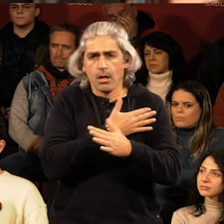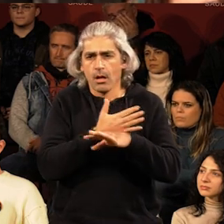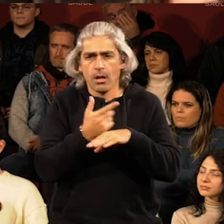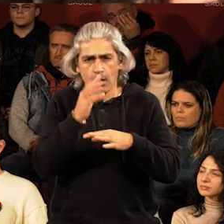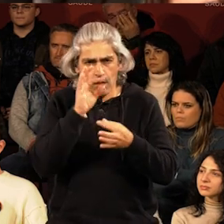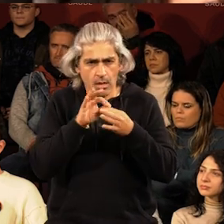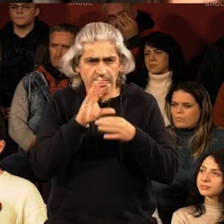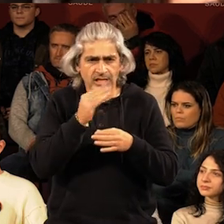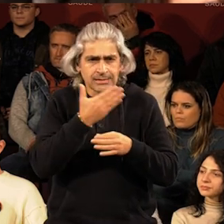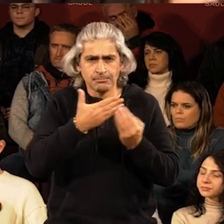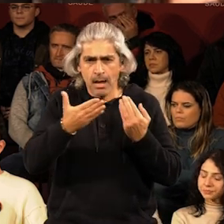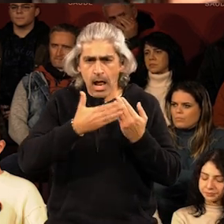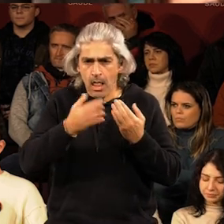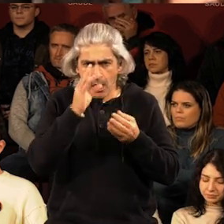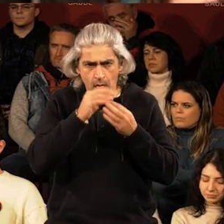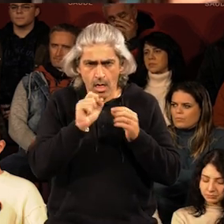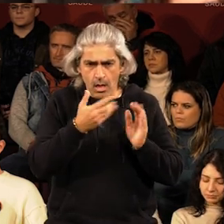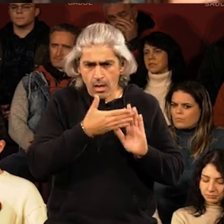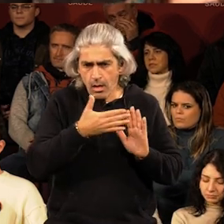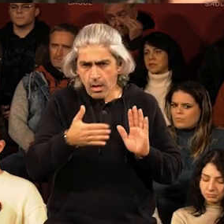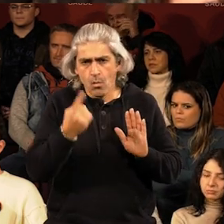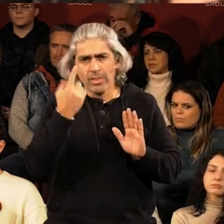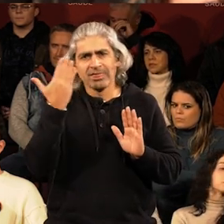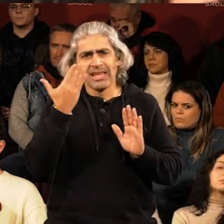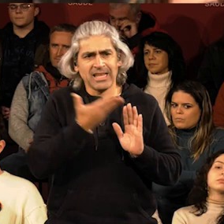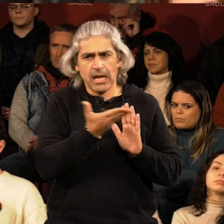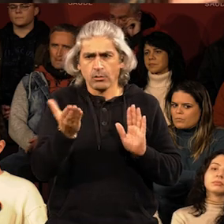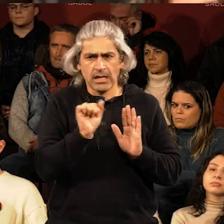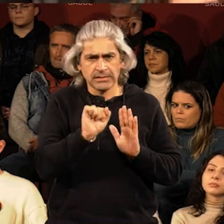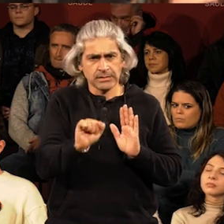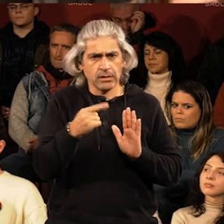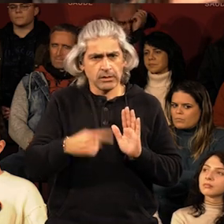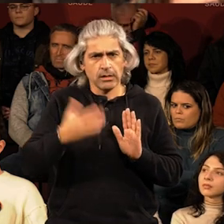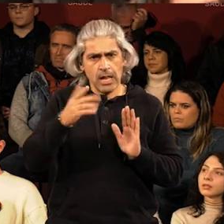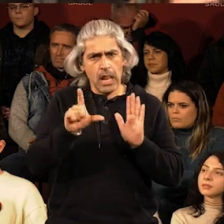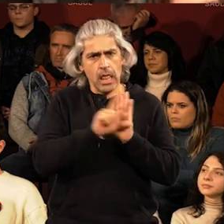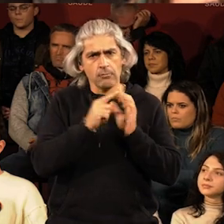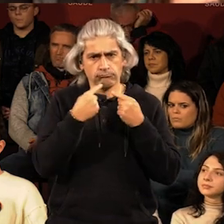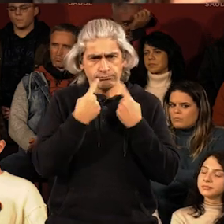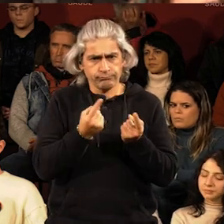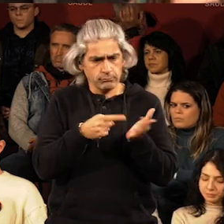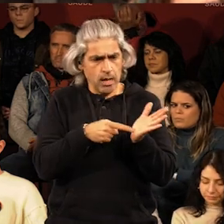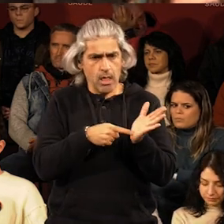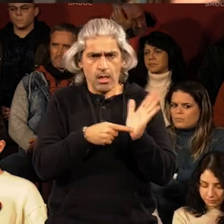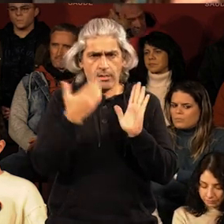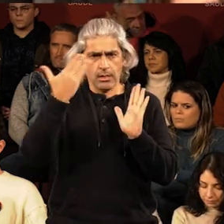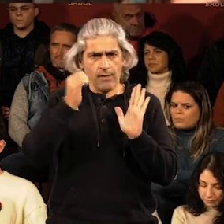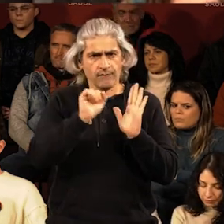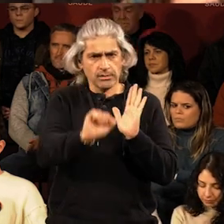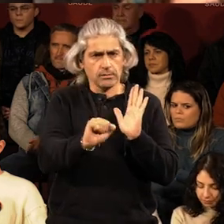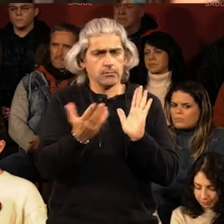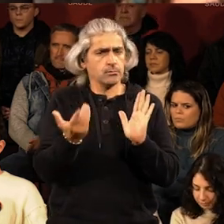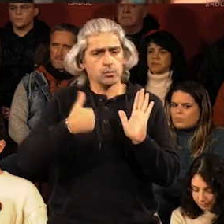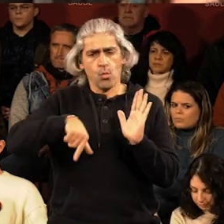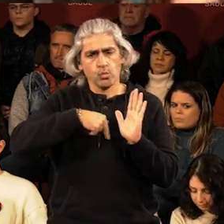curtas 10 semanas tudo para exercer um direito que é seu que a lei diz que é seu e um direito que